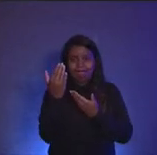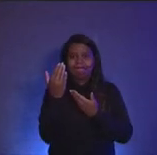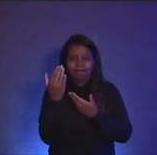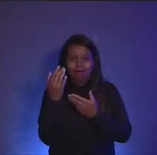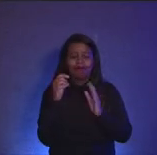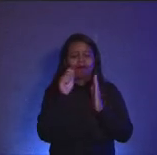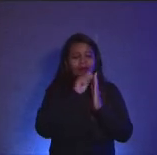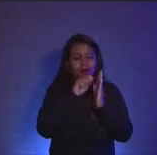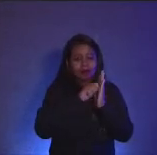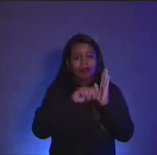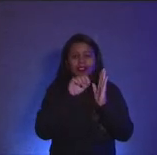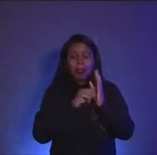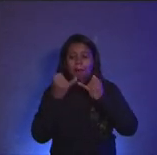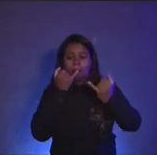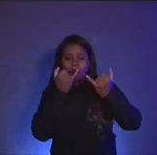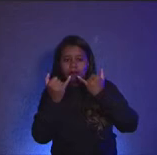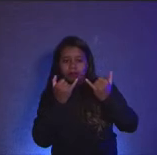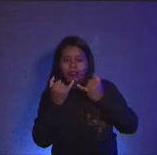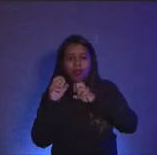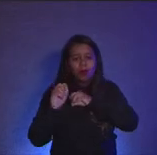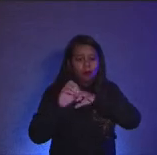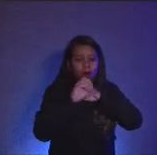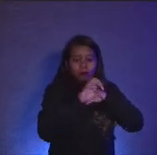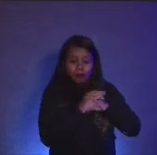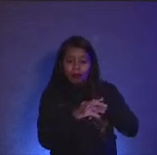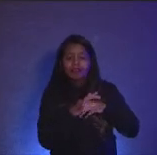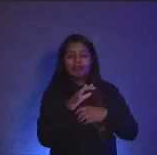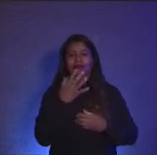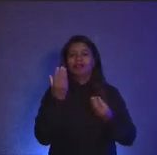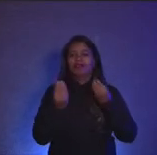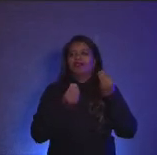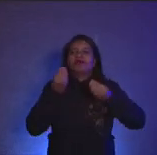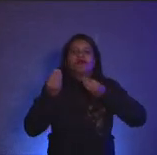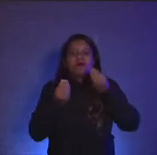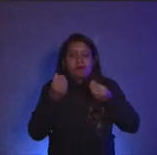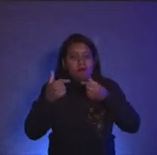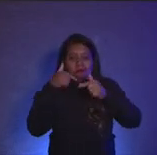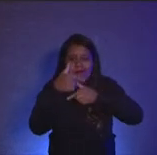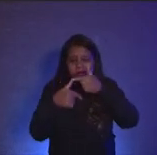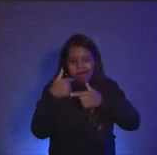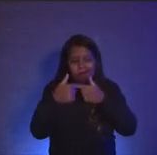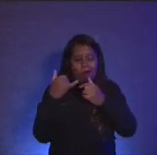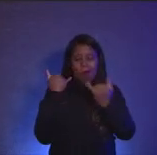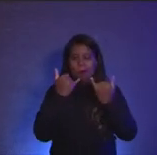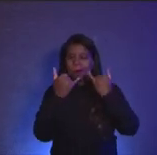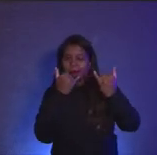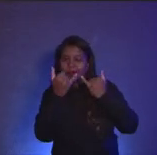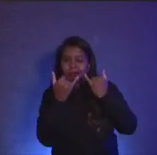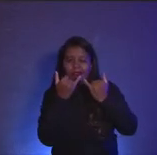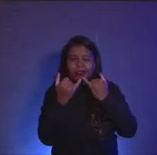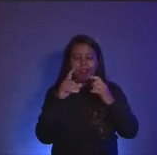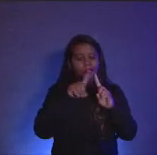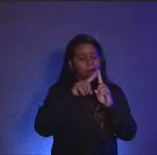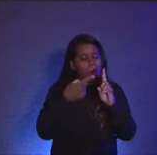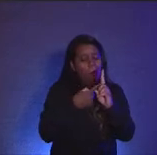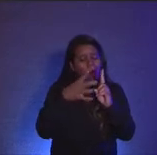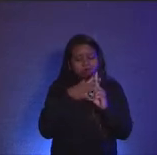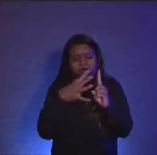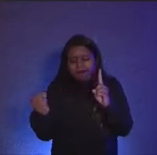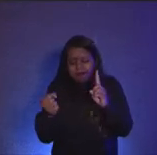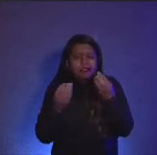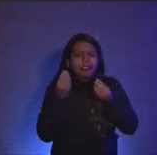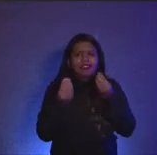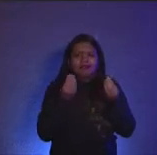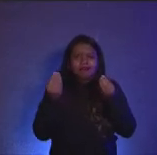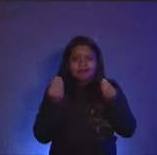a mexer com dados sobre aborto. Foi assim que a gente começou, conhecer a Tânia Lago, e ela mexeu ali nos dados, que aí a Paty foi fazer o